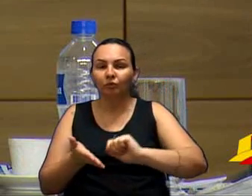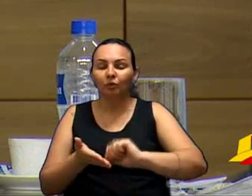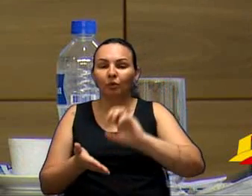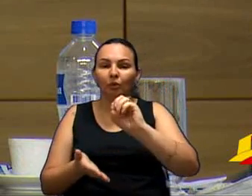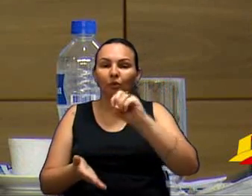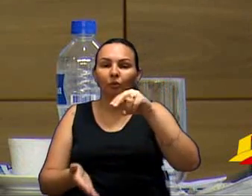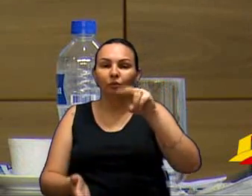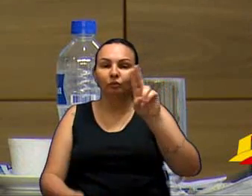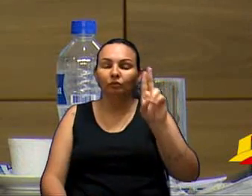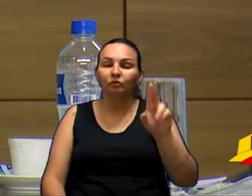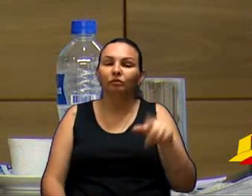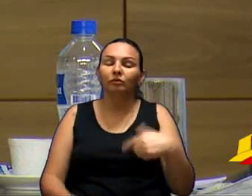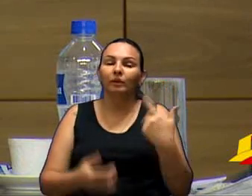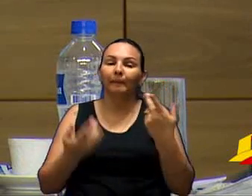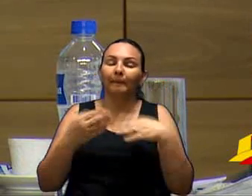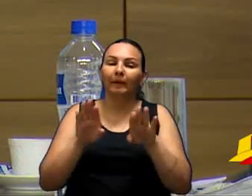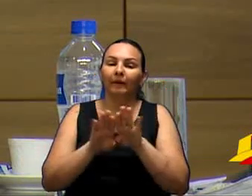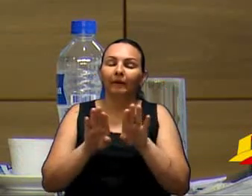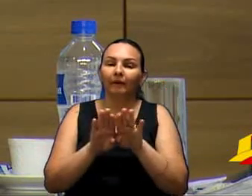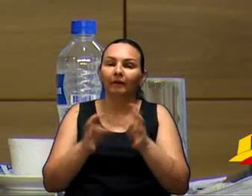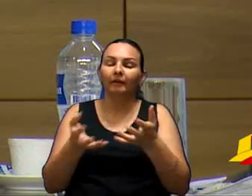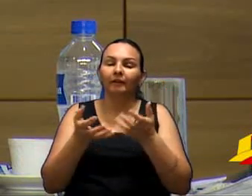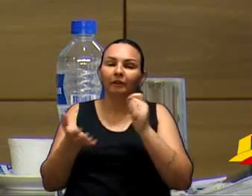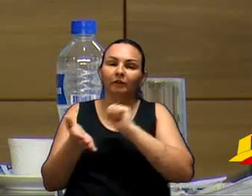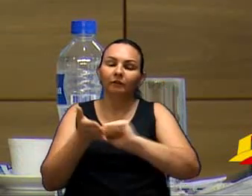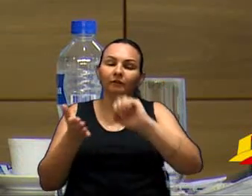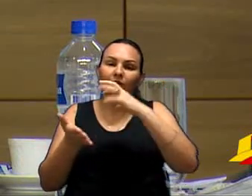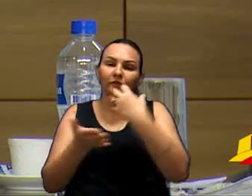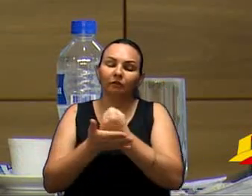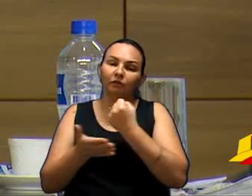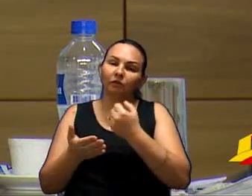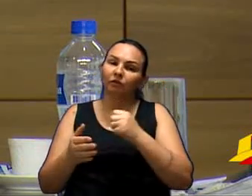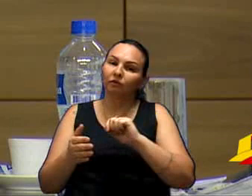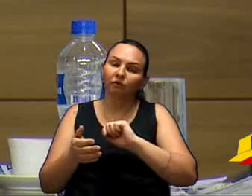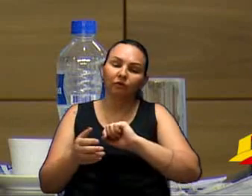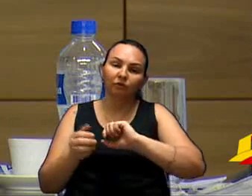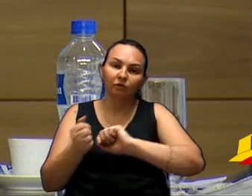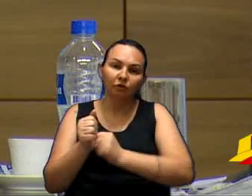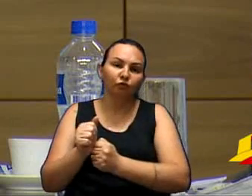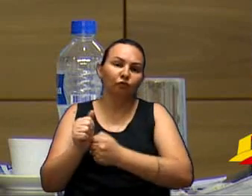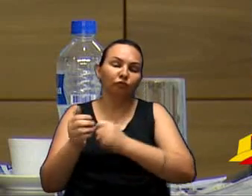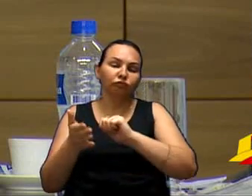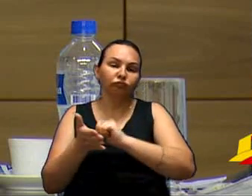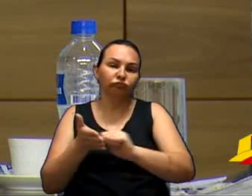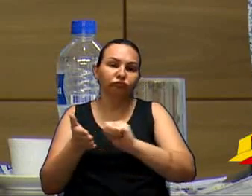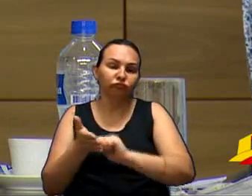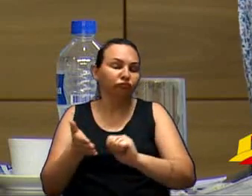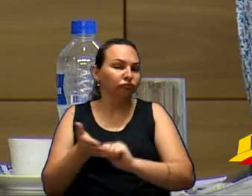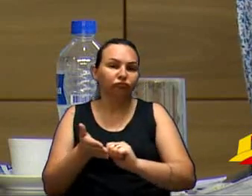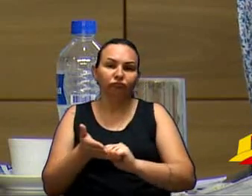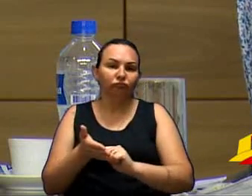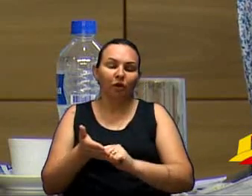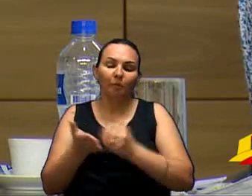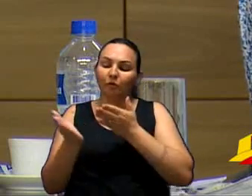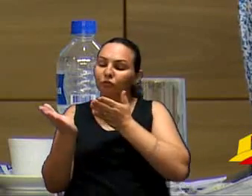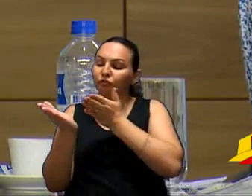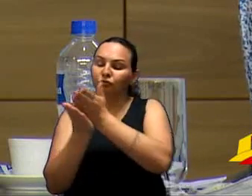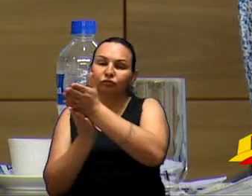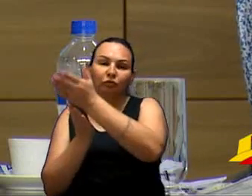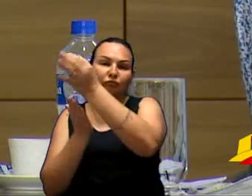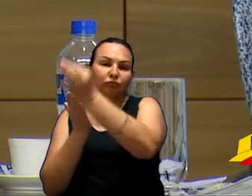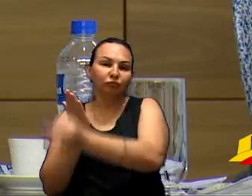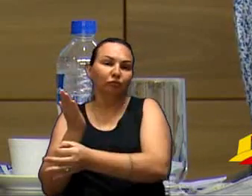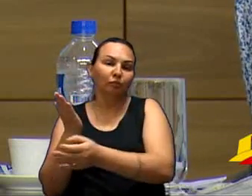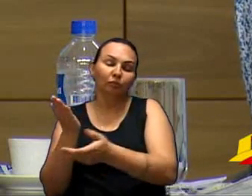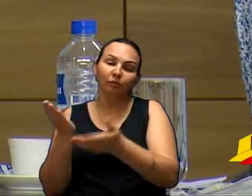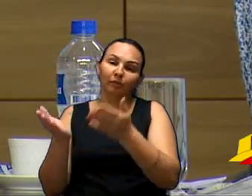onu e se alguém mais quiser se inscrever não fechará as inscrições e procurar da então dá encaminhamento nas audiências e